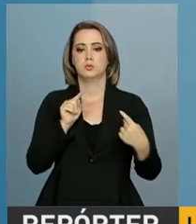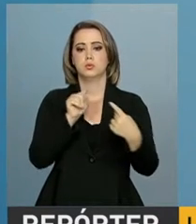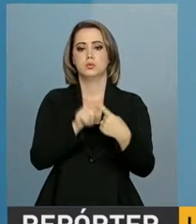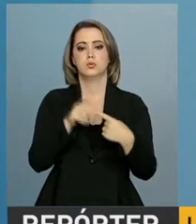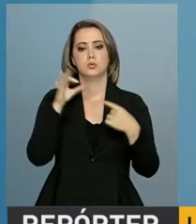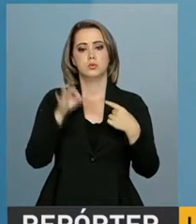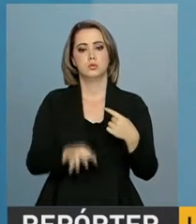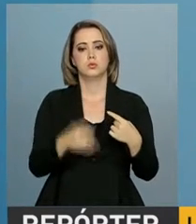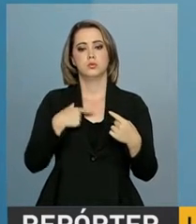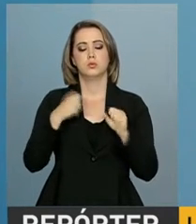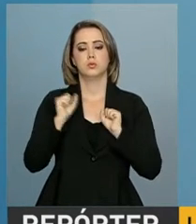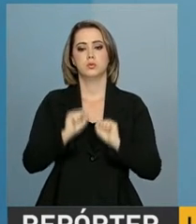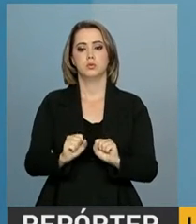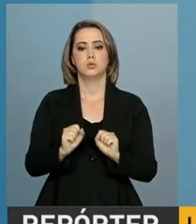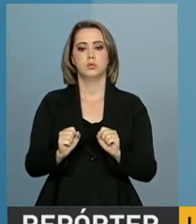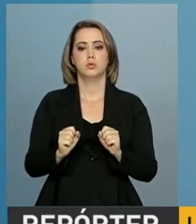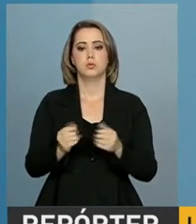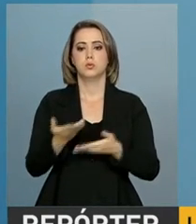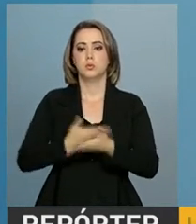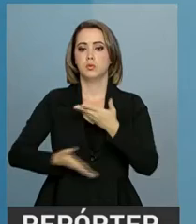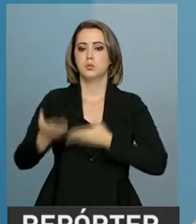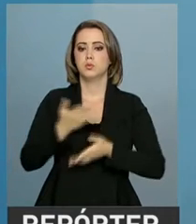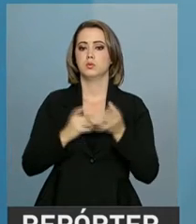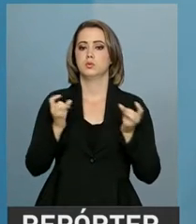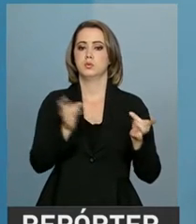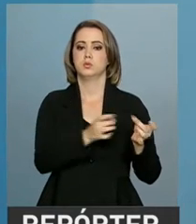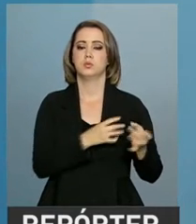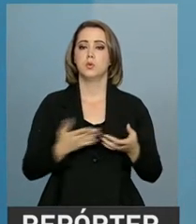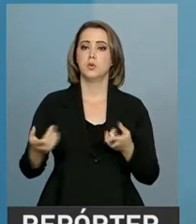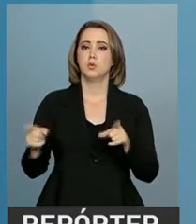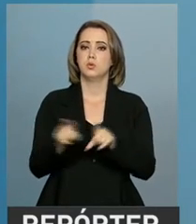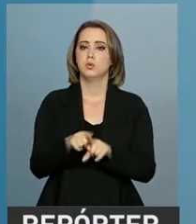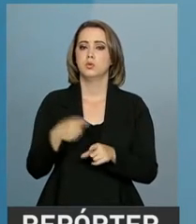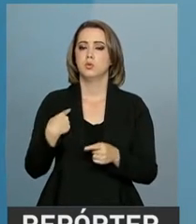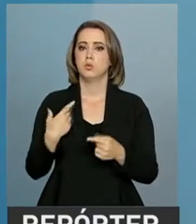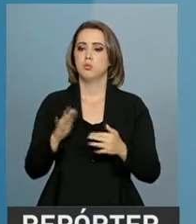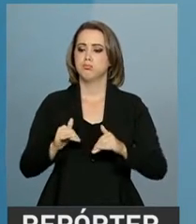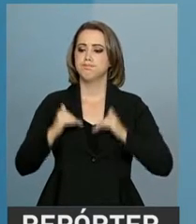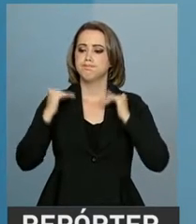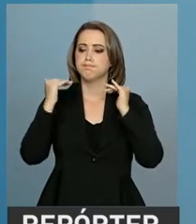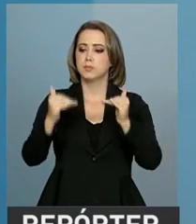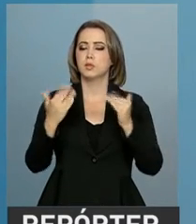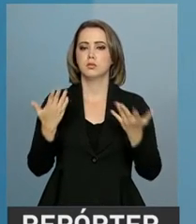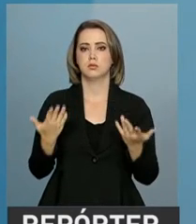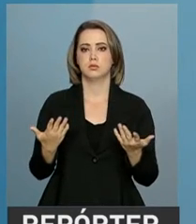fato podemos competir internacionalmente a nível de ponta